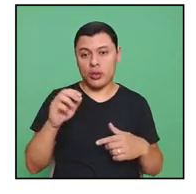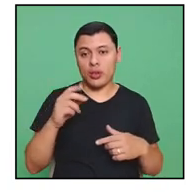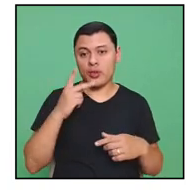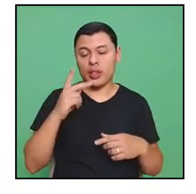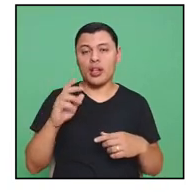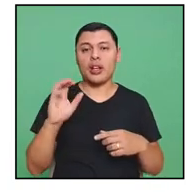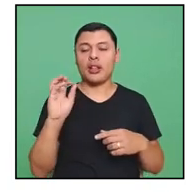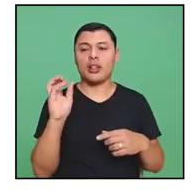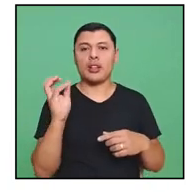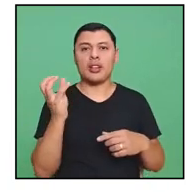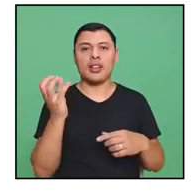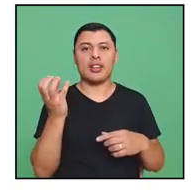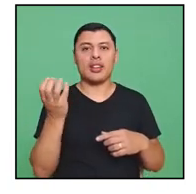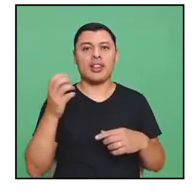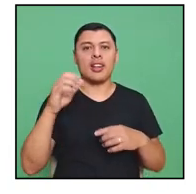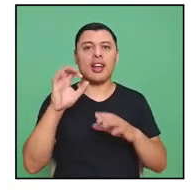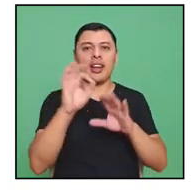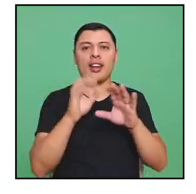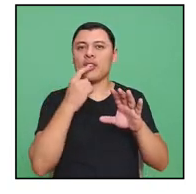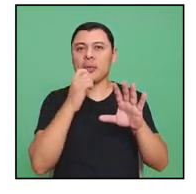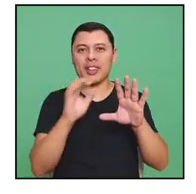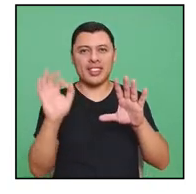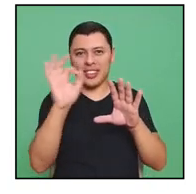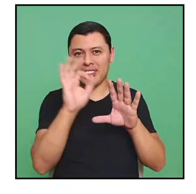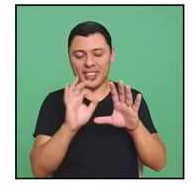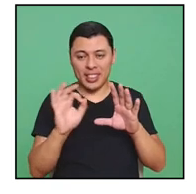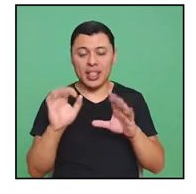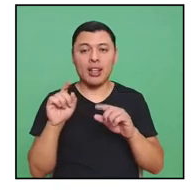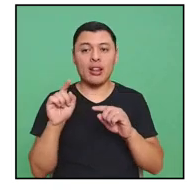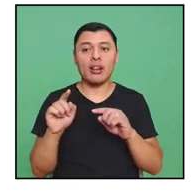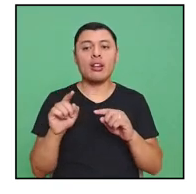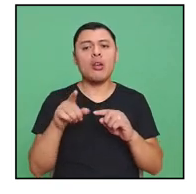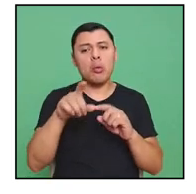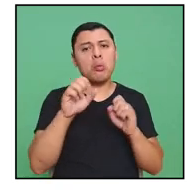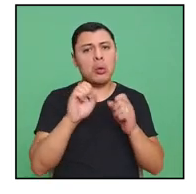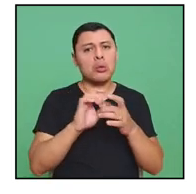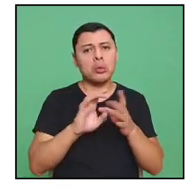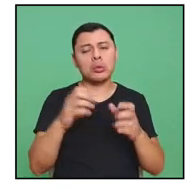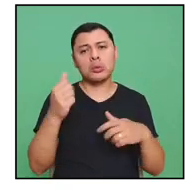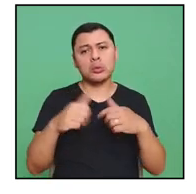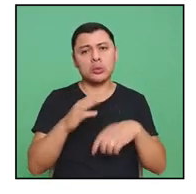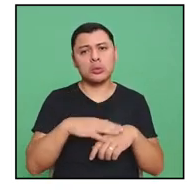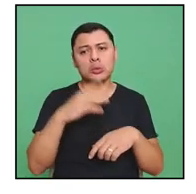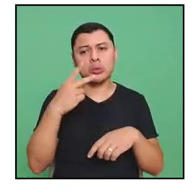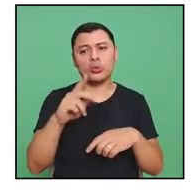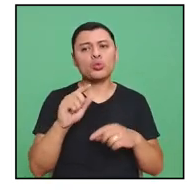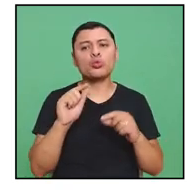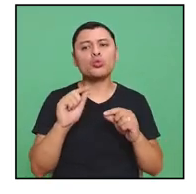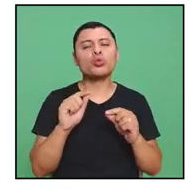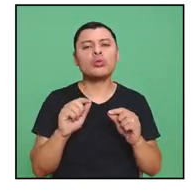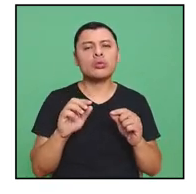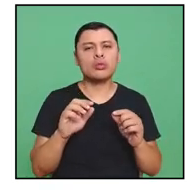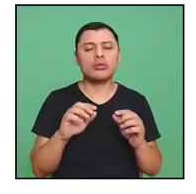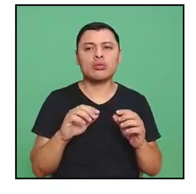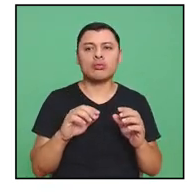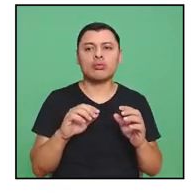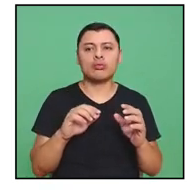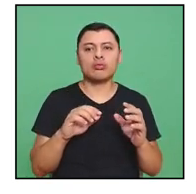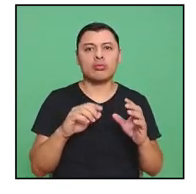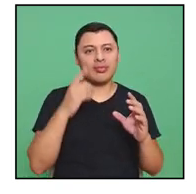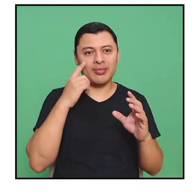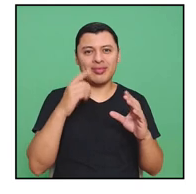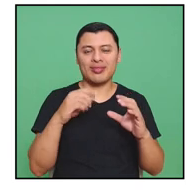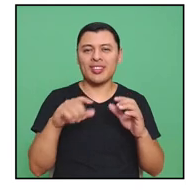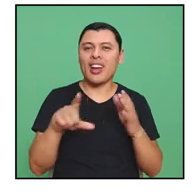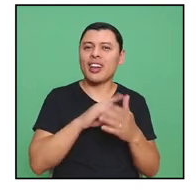descentralizada. E aí eu não sei. Eu acho que Pedro pode falar agora um pouco sobre tudo que a gente veio conversar, tentar resumir tudo que a gente conversou